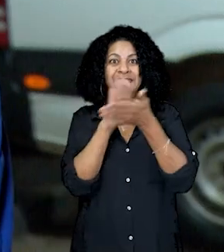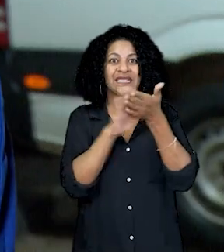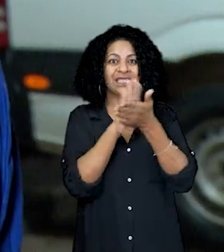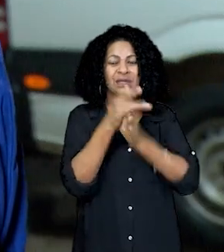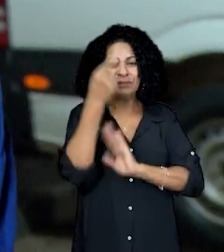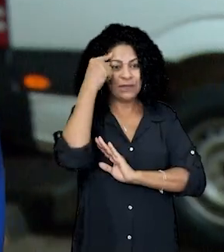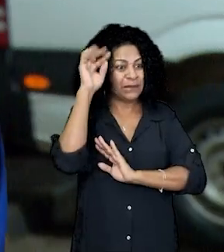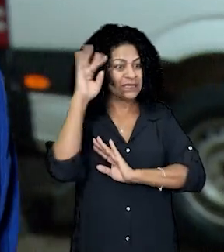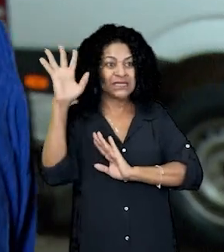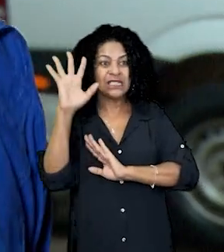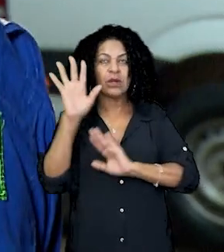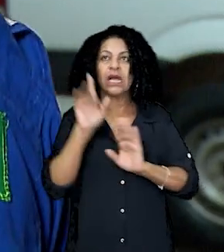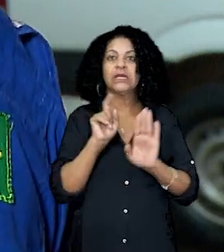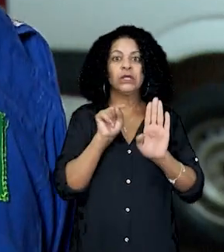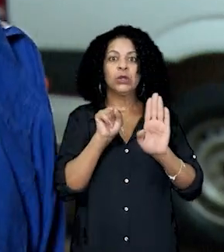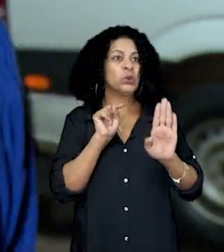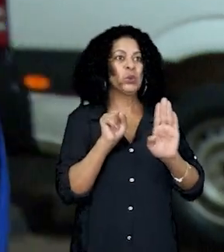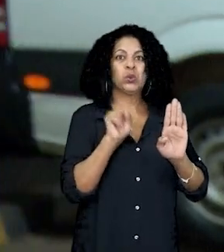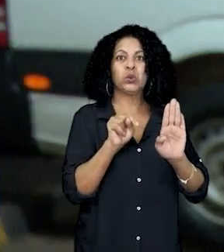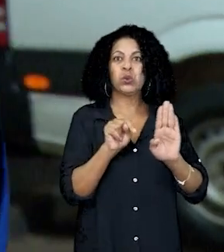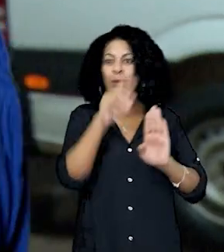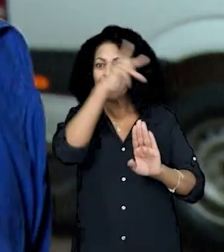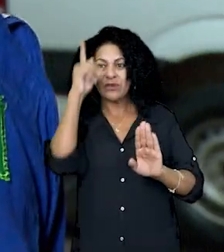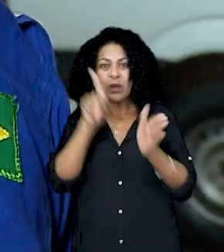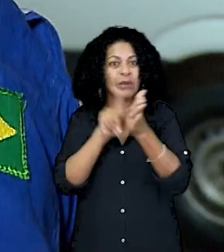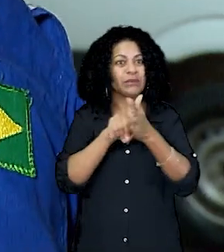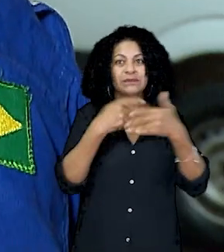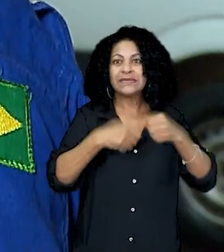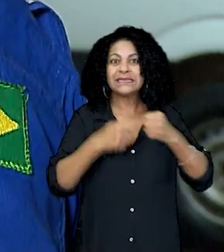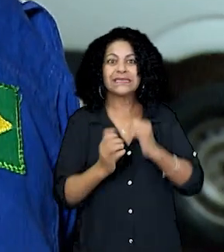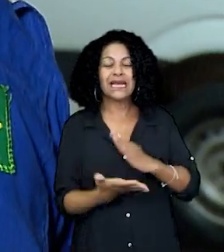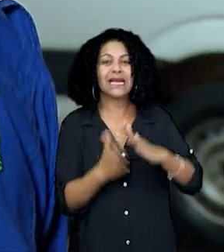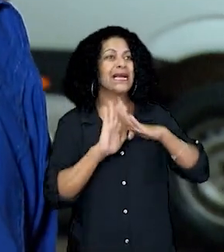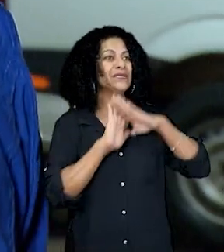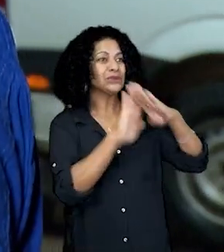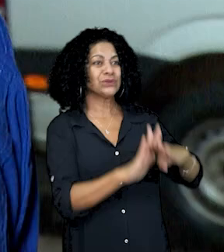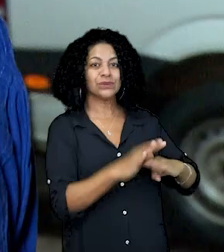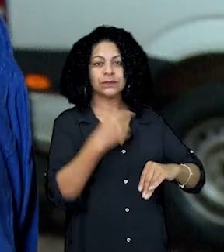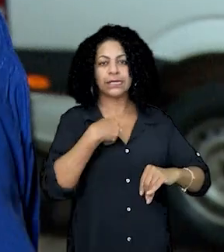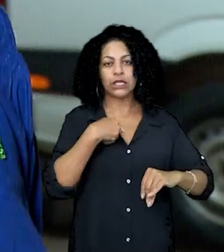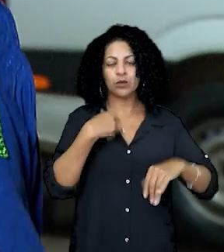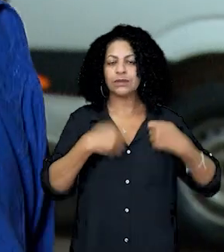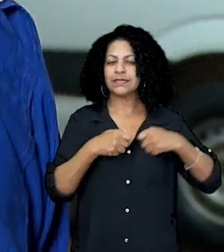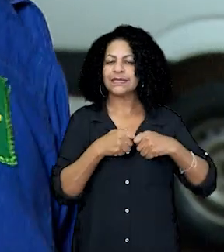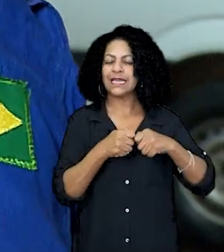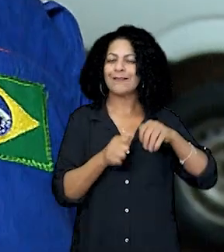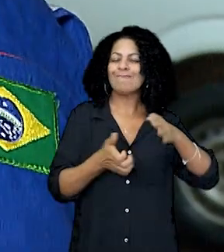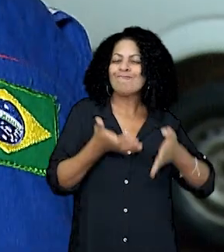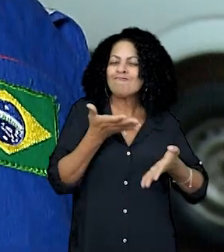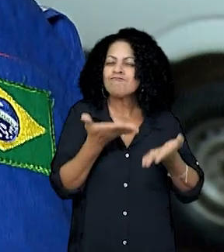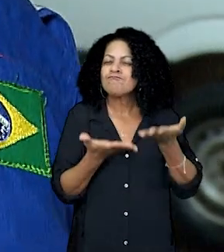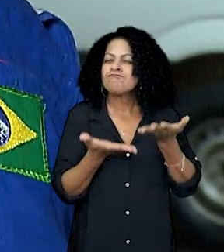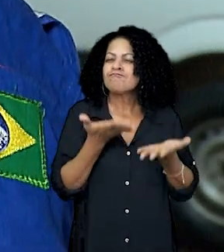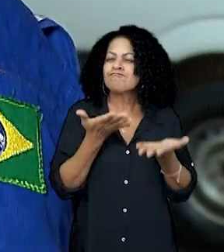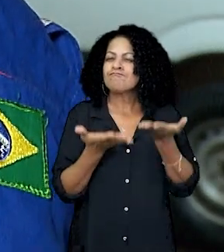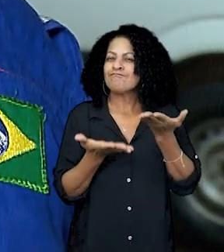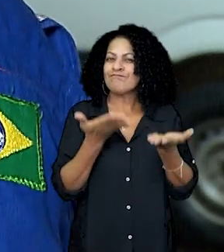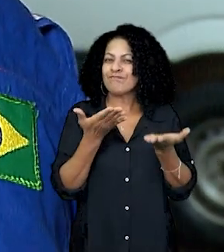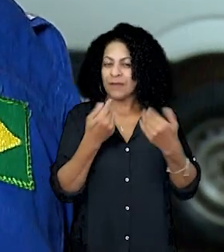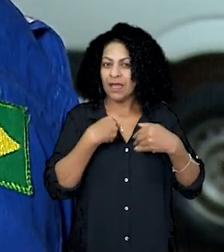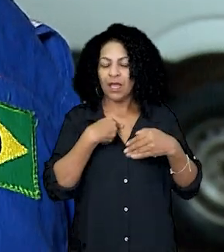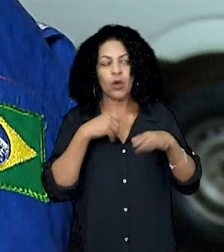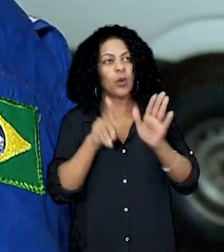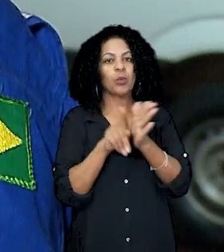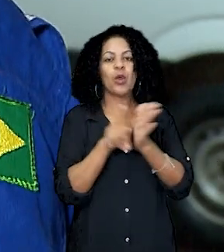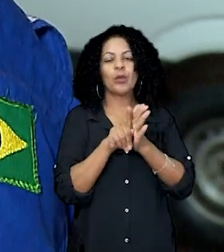ficava imaginando, né? Vai tocar a campainha, alguém vai precisar, e aí eu tive que equalizar isso. Então foi